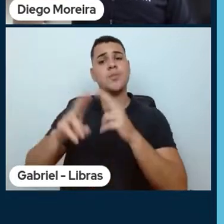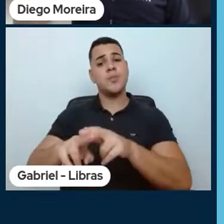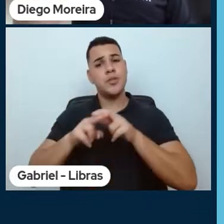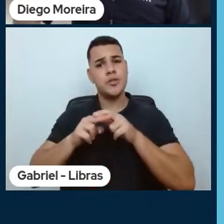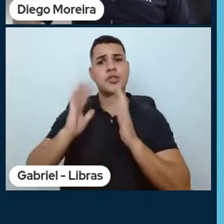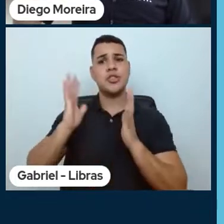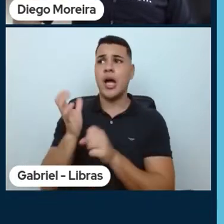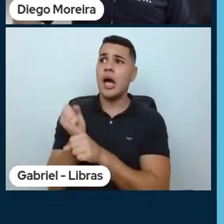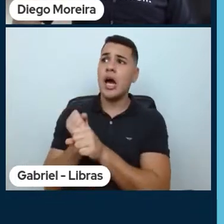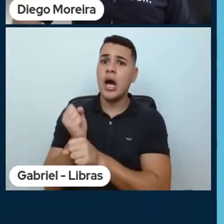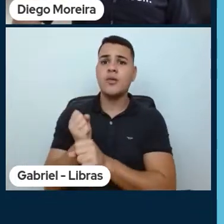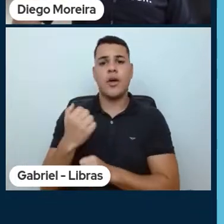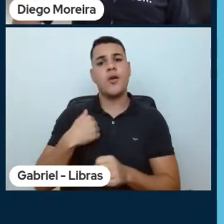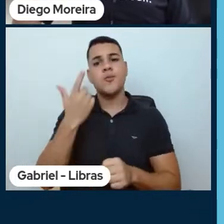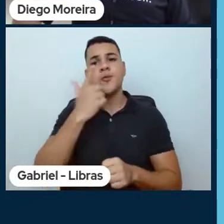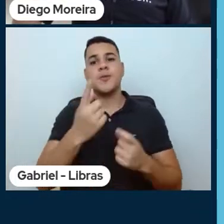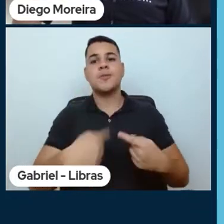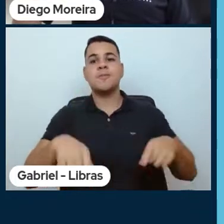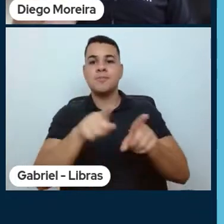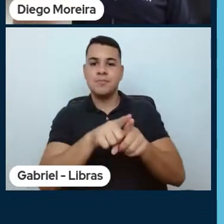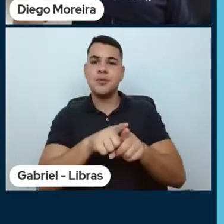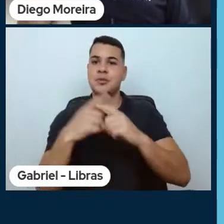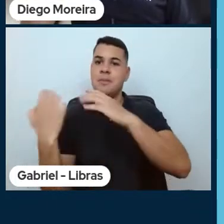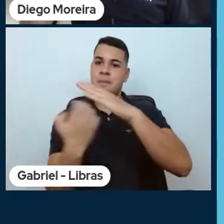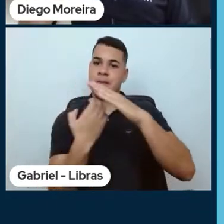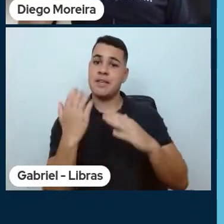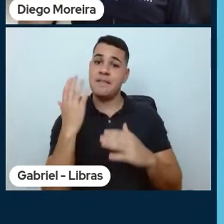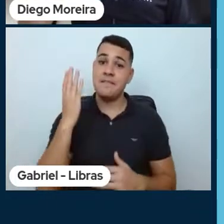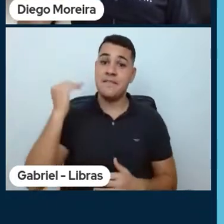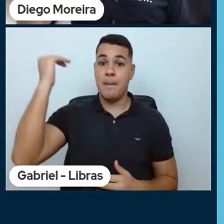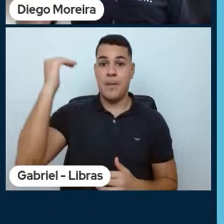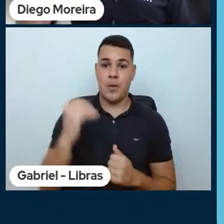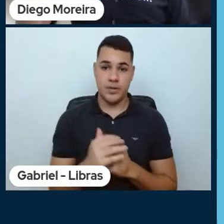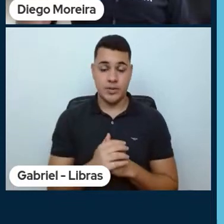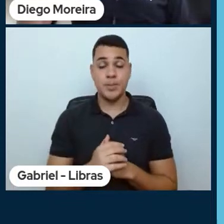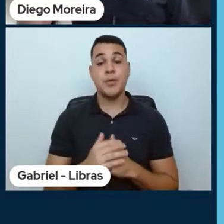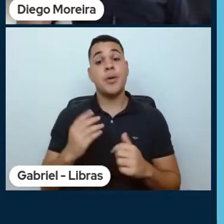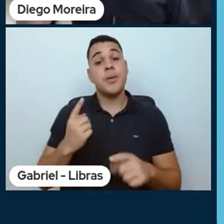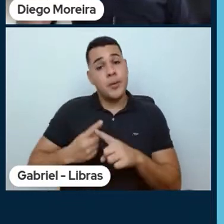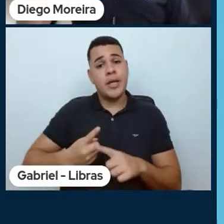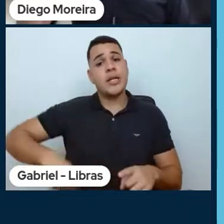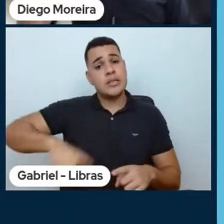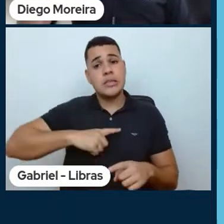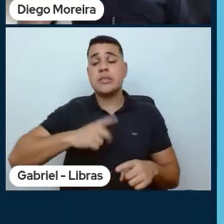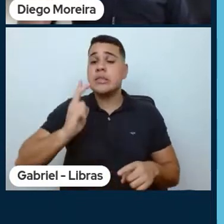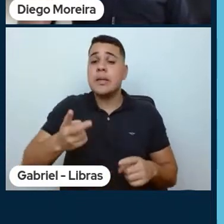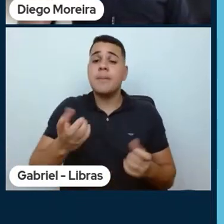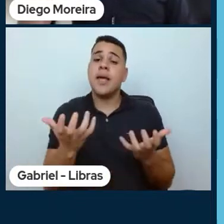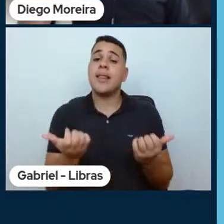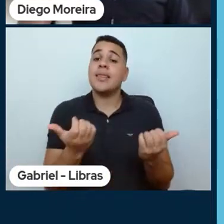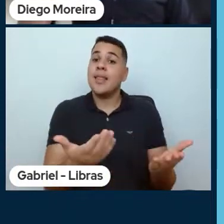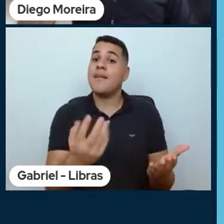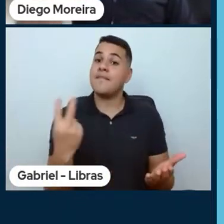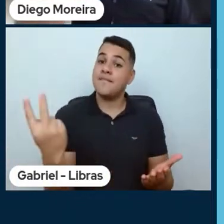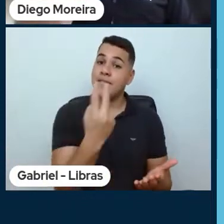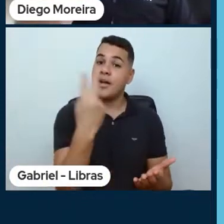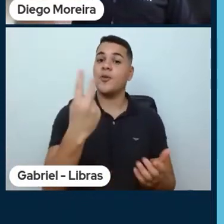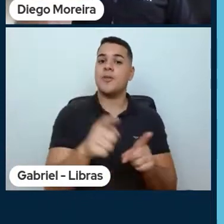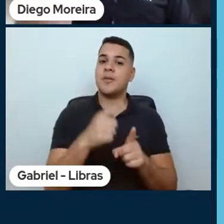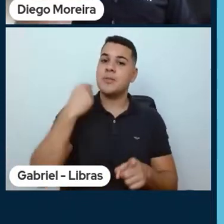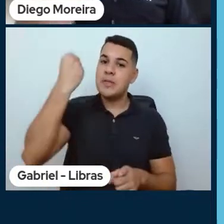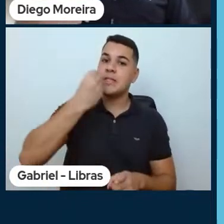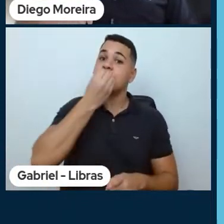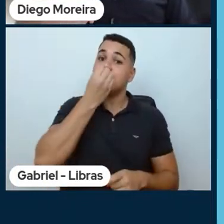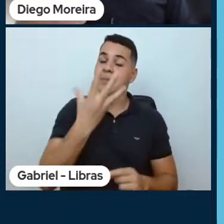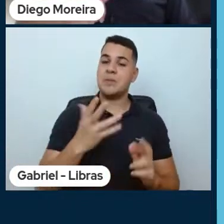soluções aprovadas e reconhecidas pelo mercado, que nos auxiliem na entrega de valor, né, para nossos clientes. Acreditamos que essas